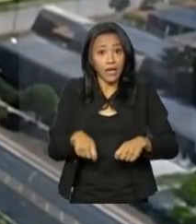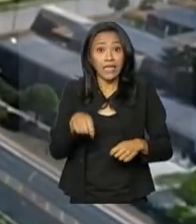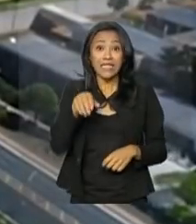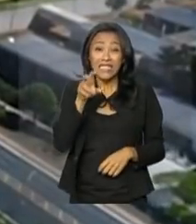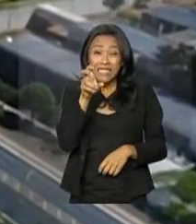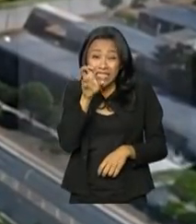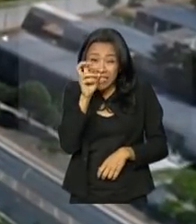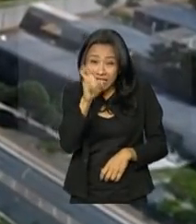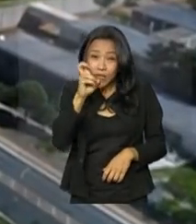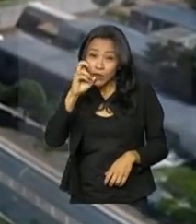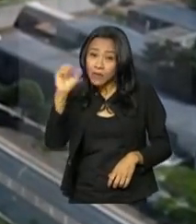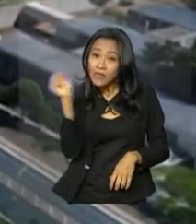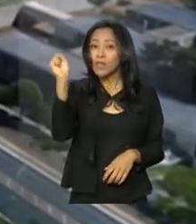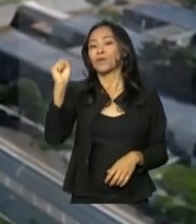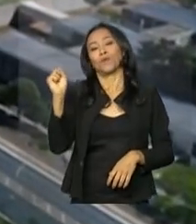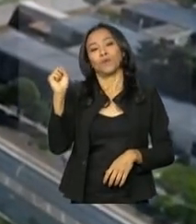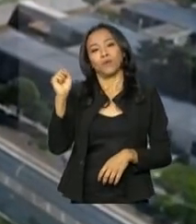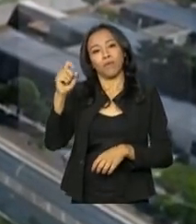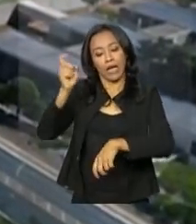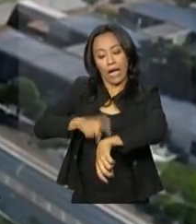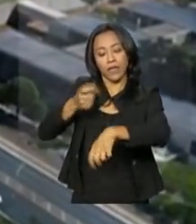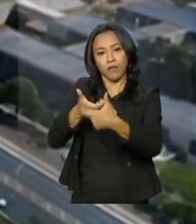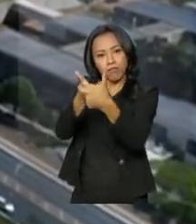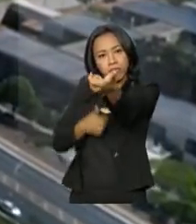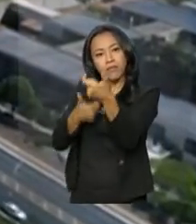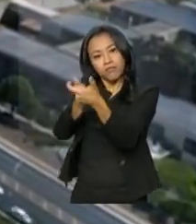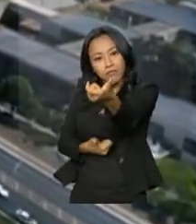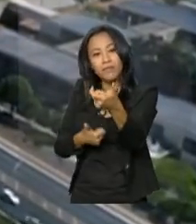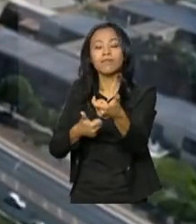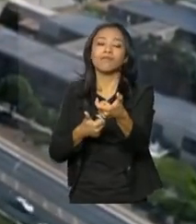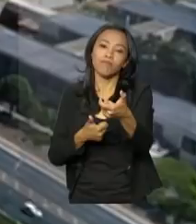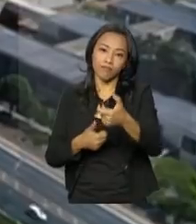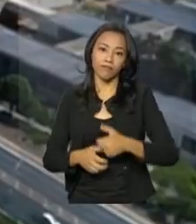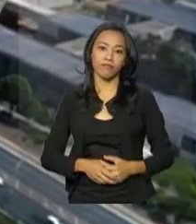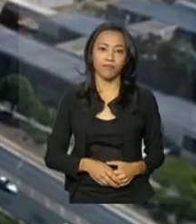5 segundos certinho para cada tiro.